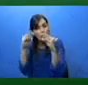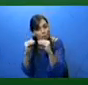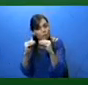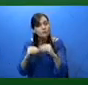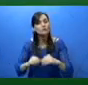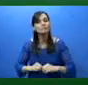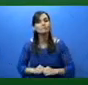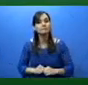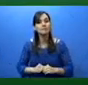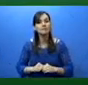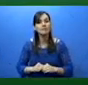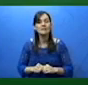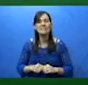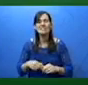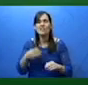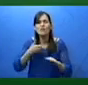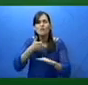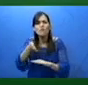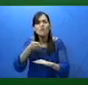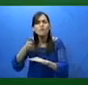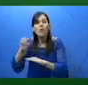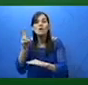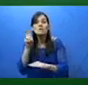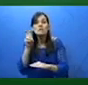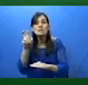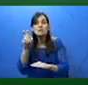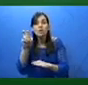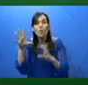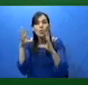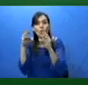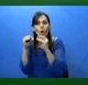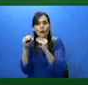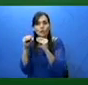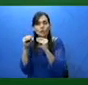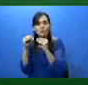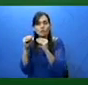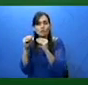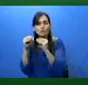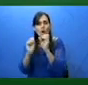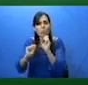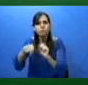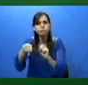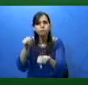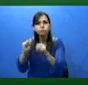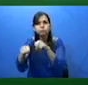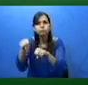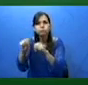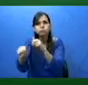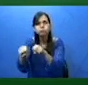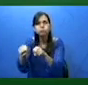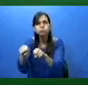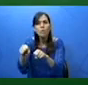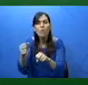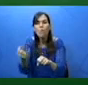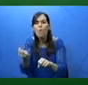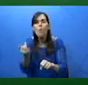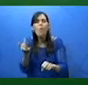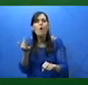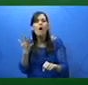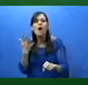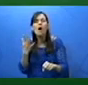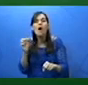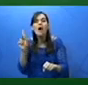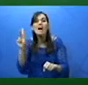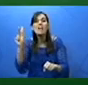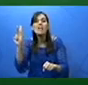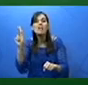ele sair durante 5 noites e percorrer essa distância em todas elas, quantos